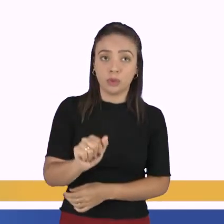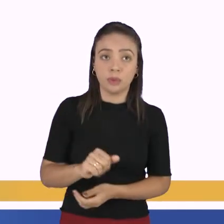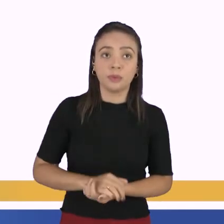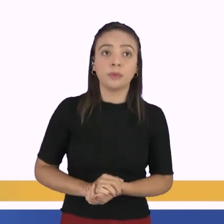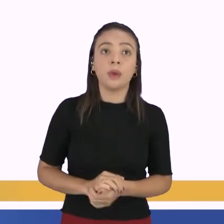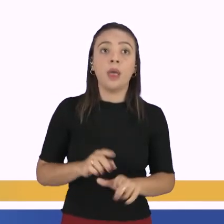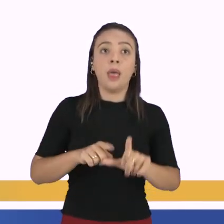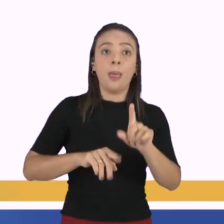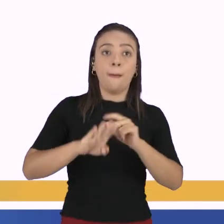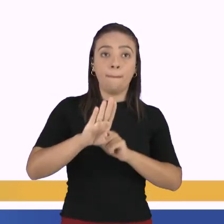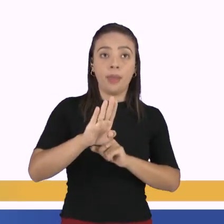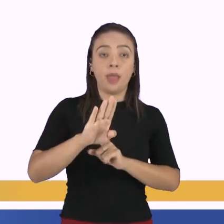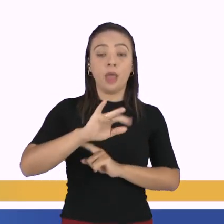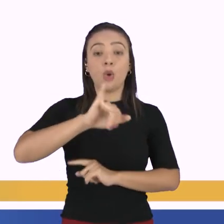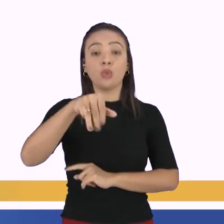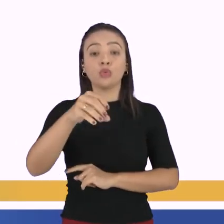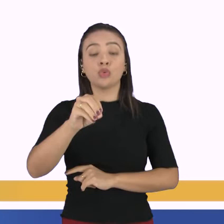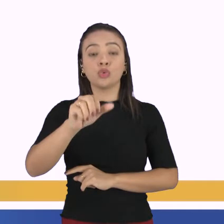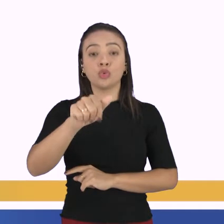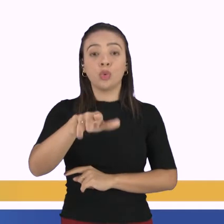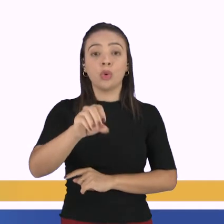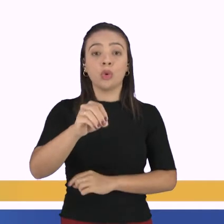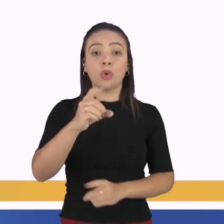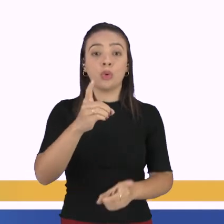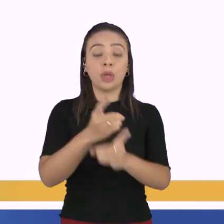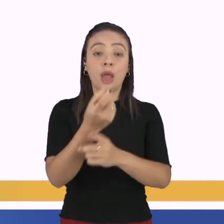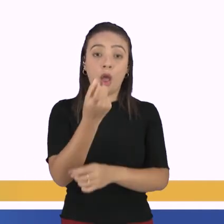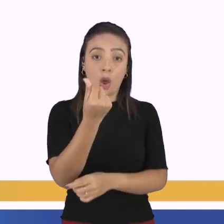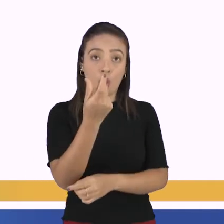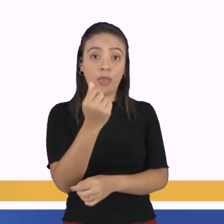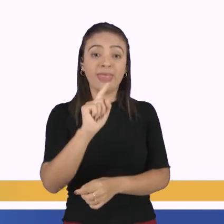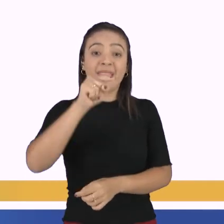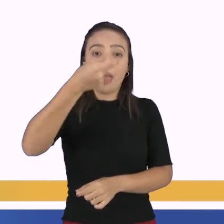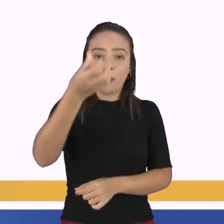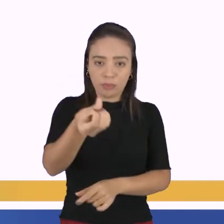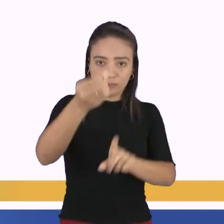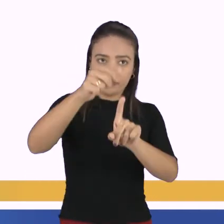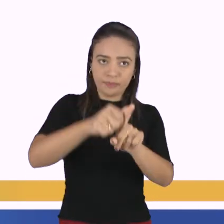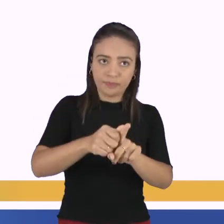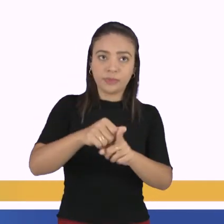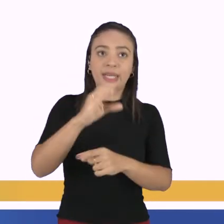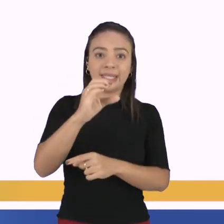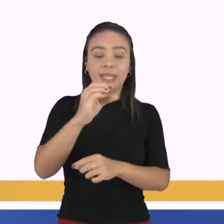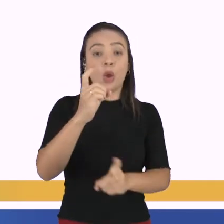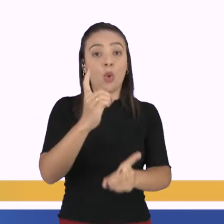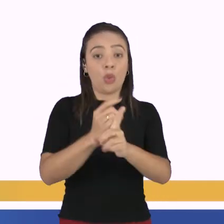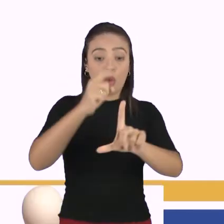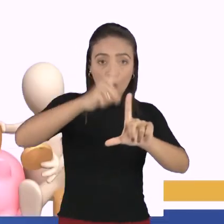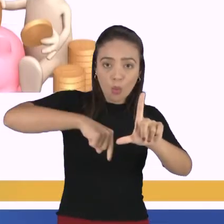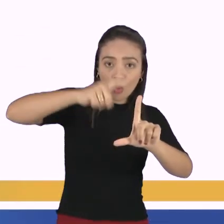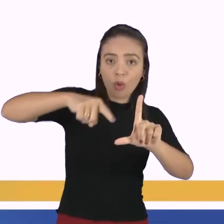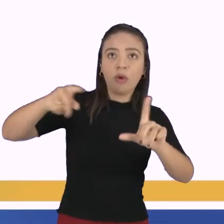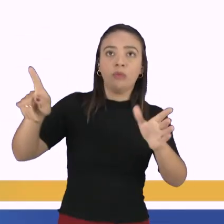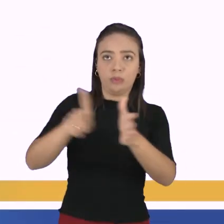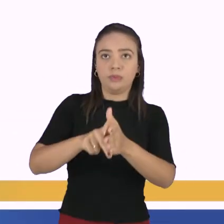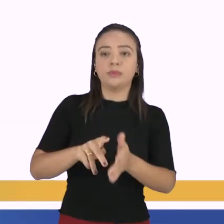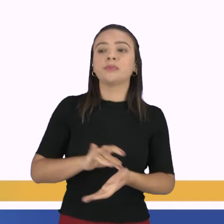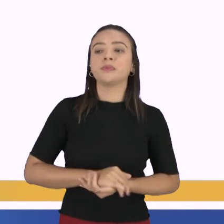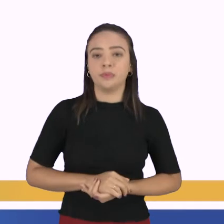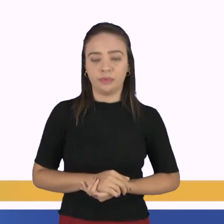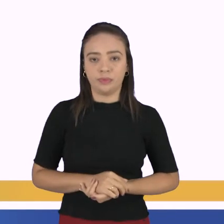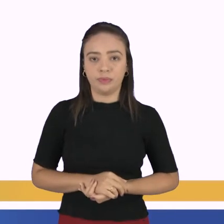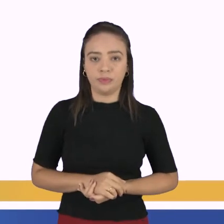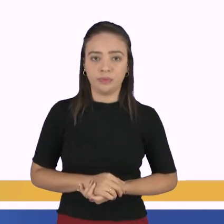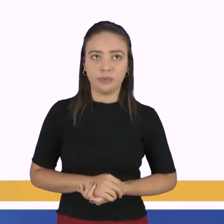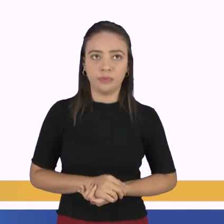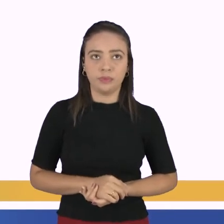o valor que João terá no cofre após 6 meses e letra C, o gráfico dessa função. Então